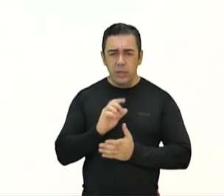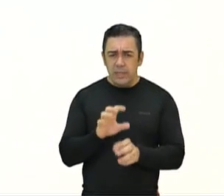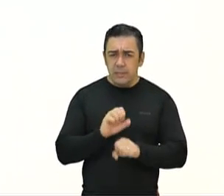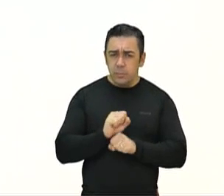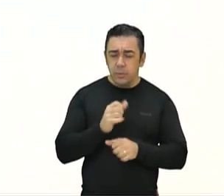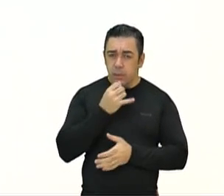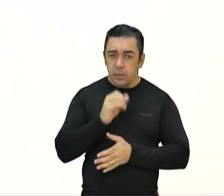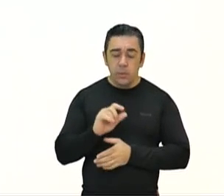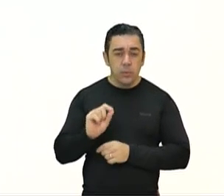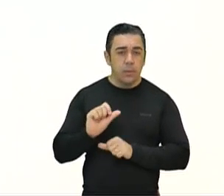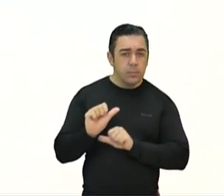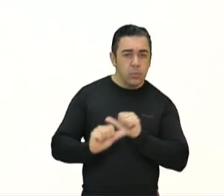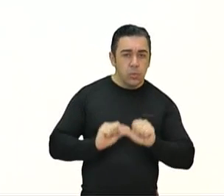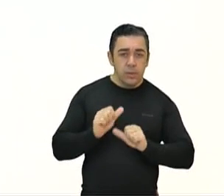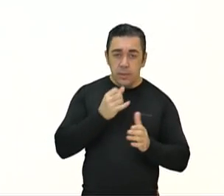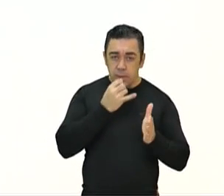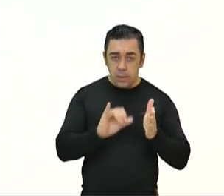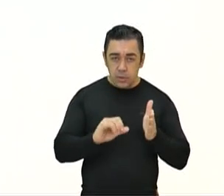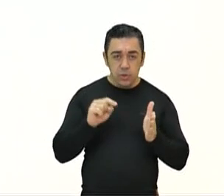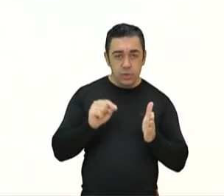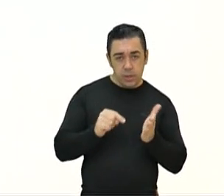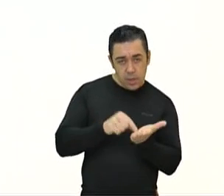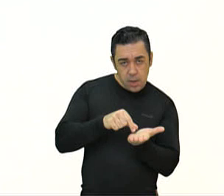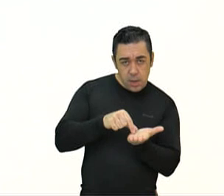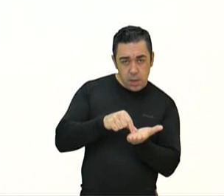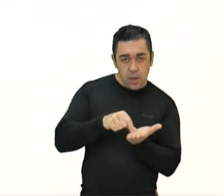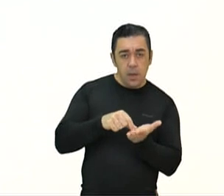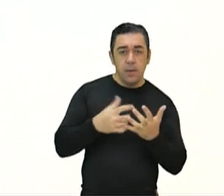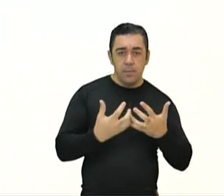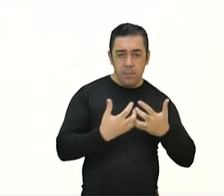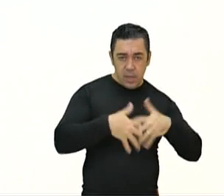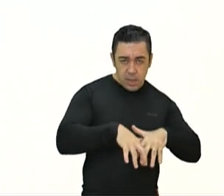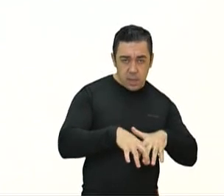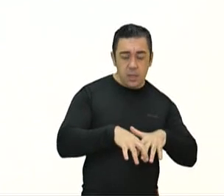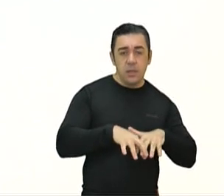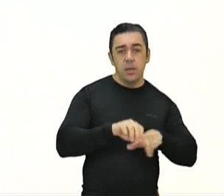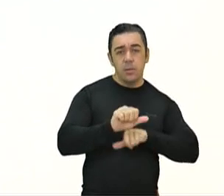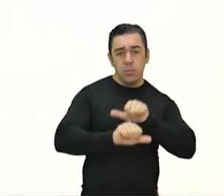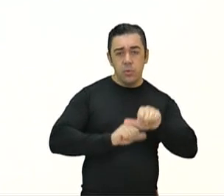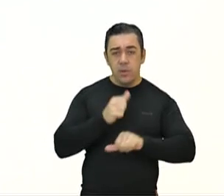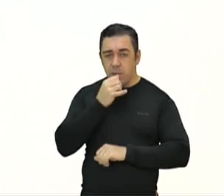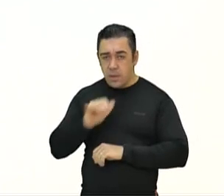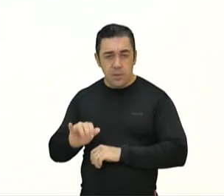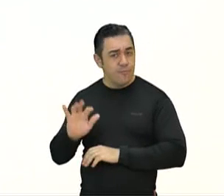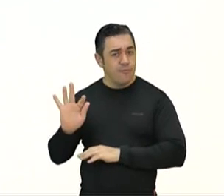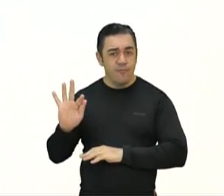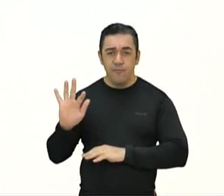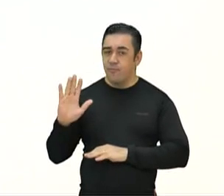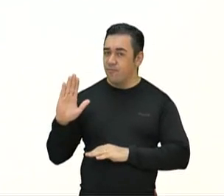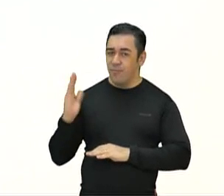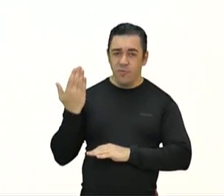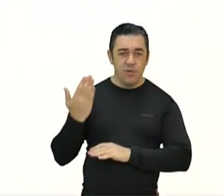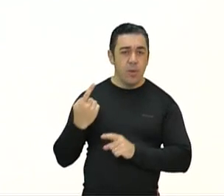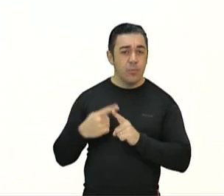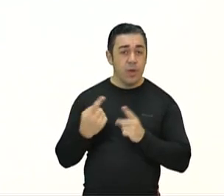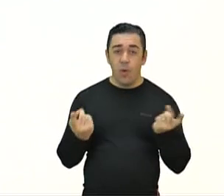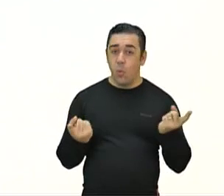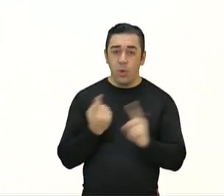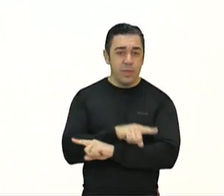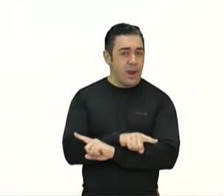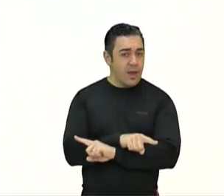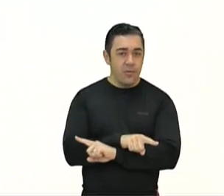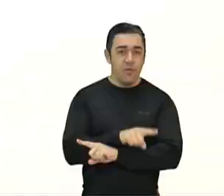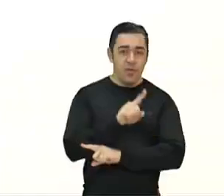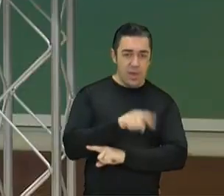elétrico transforma a energia mecânica em elétrica. Essa está falsa porque é o contrário disso,